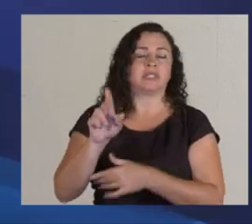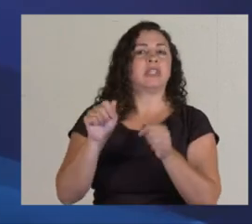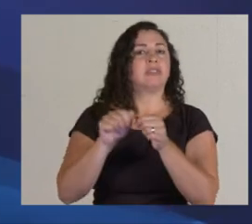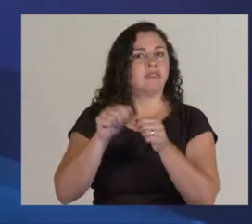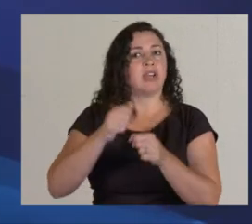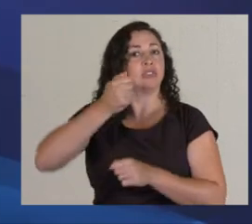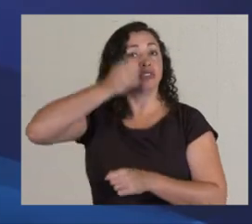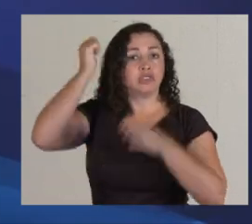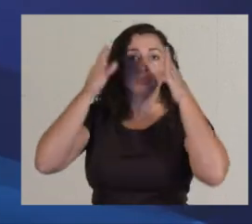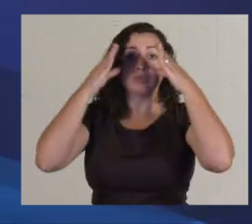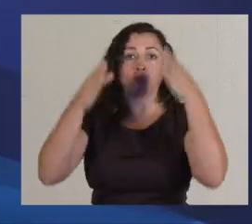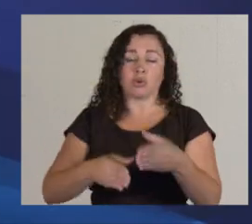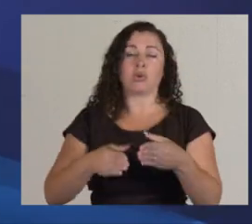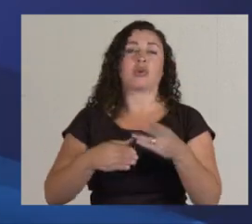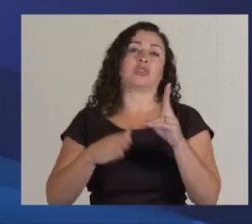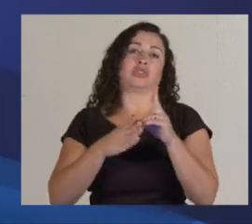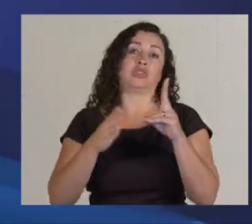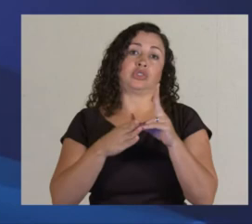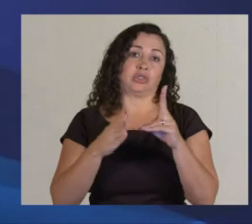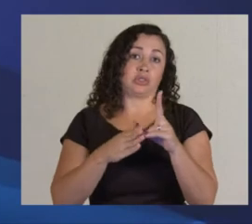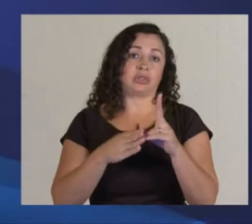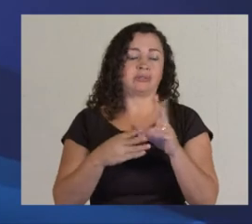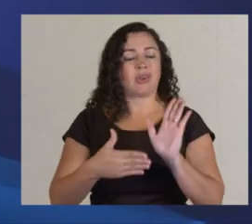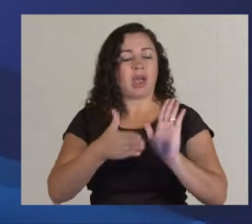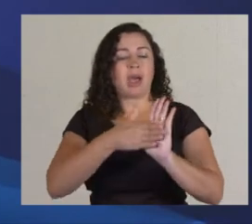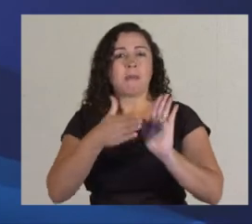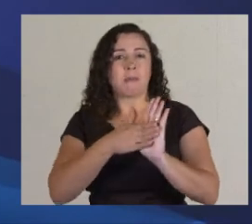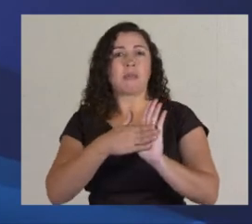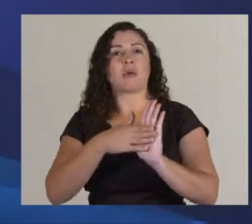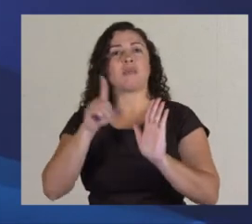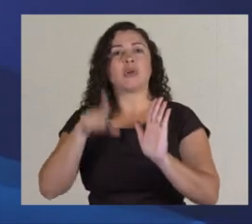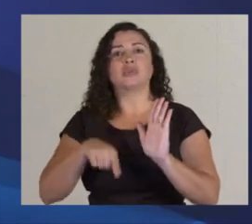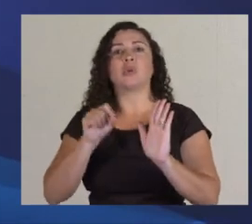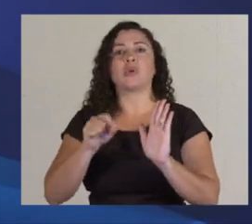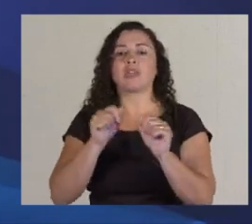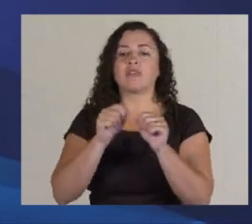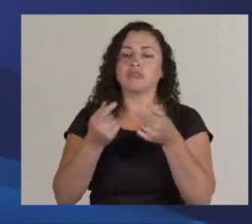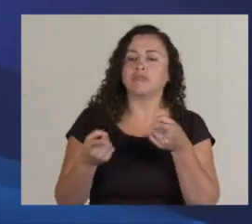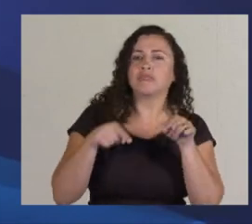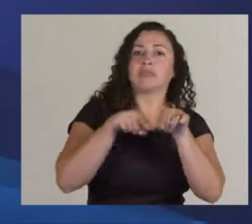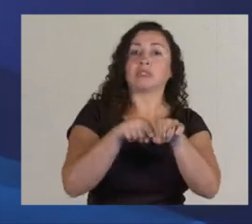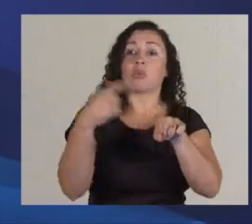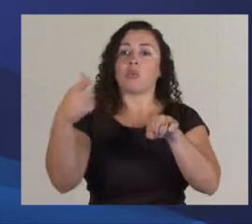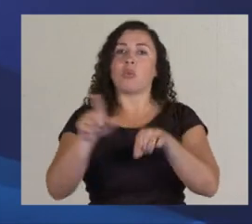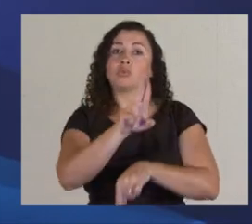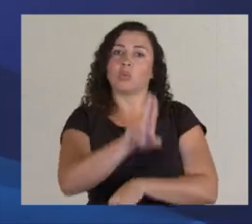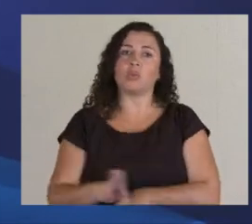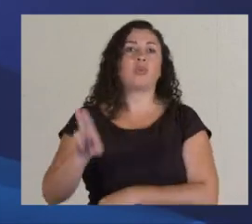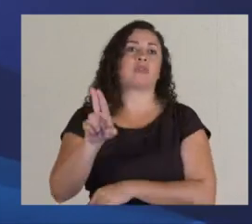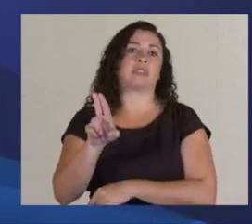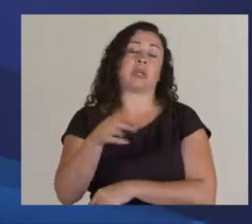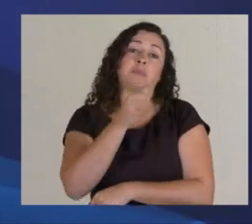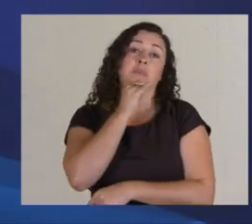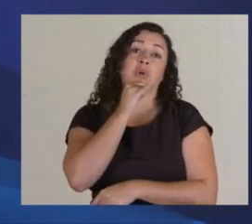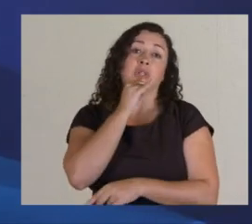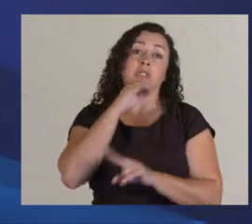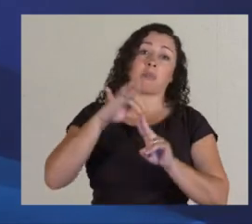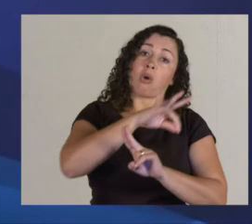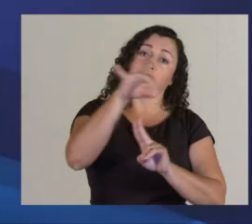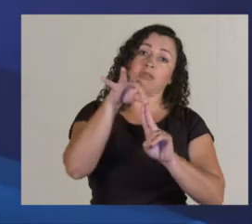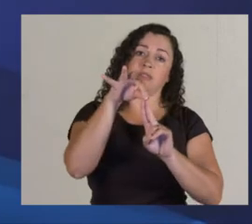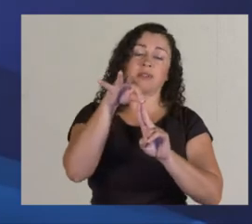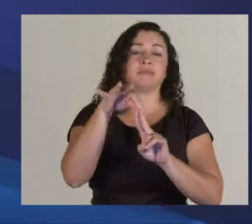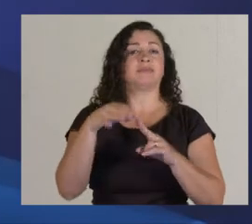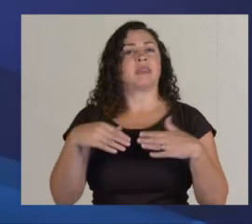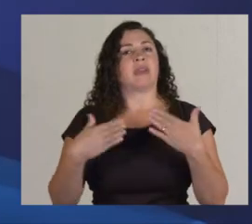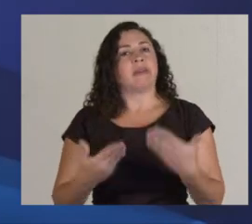que fazem esse vestibular indígena. A proposta, inclusive, que nós façamos um consórcio com outras dessas universidades, como a